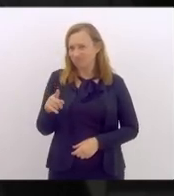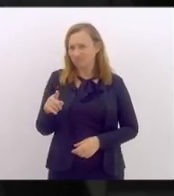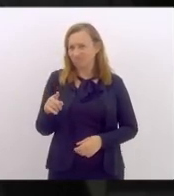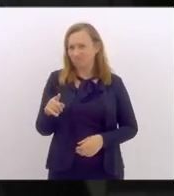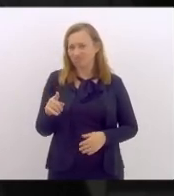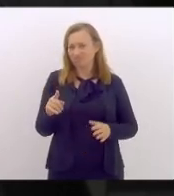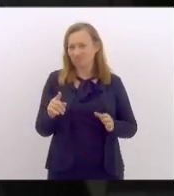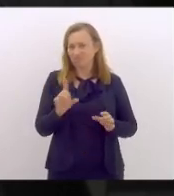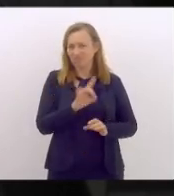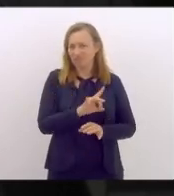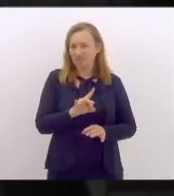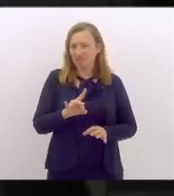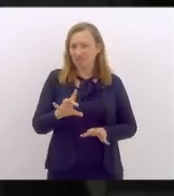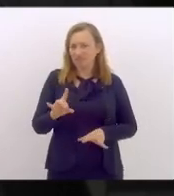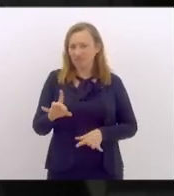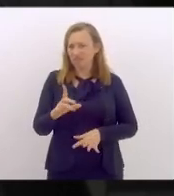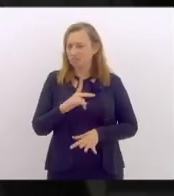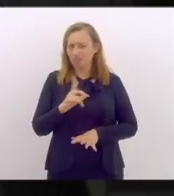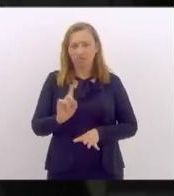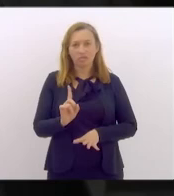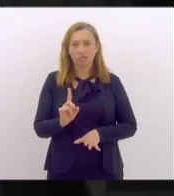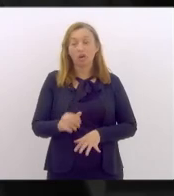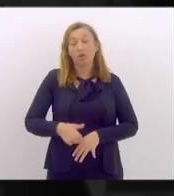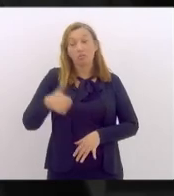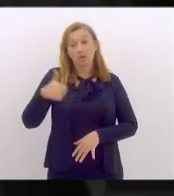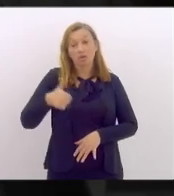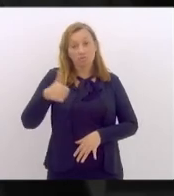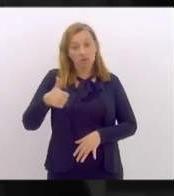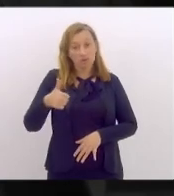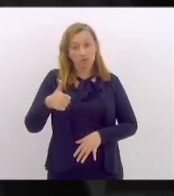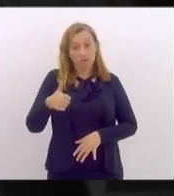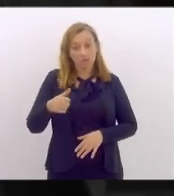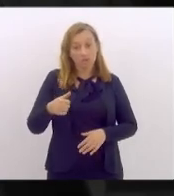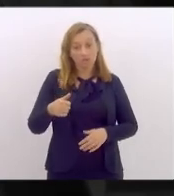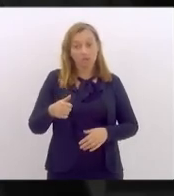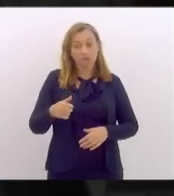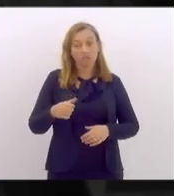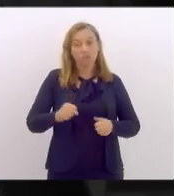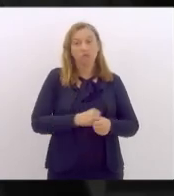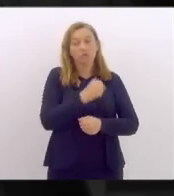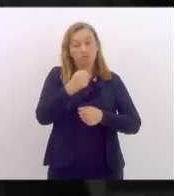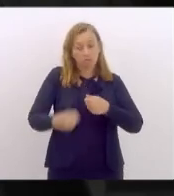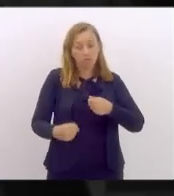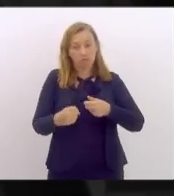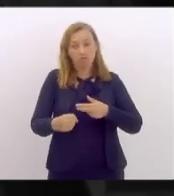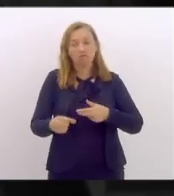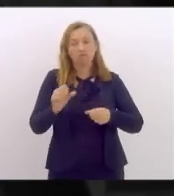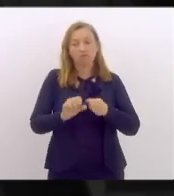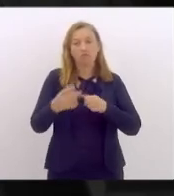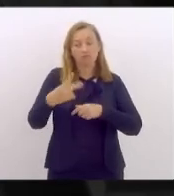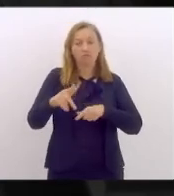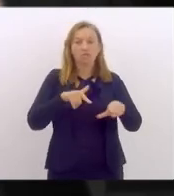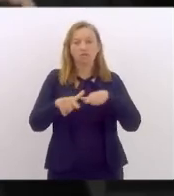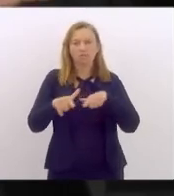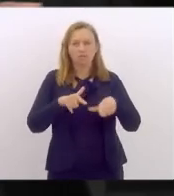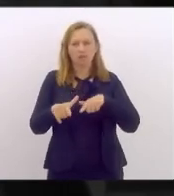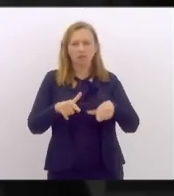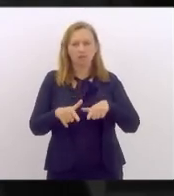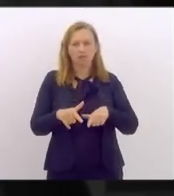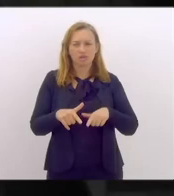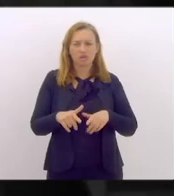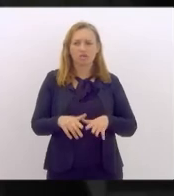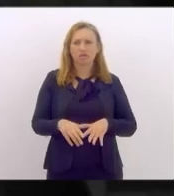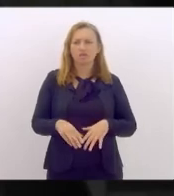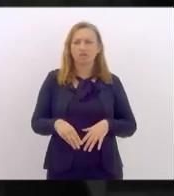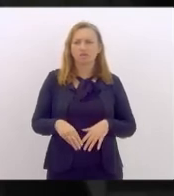cada um por você não é isso não né primeiro o poder público tem que fazer a sua parte meritocracia para comparar quem parte da praia